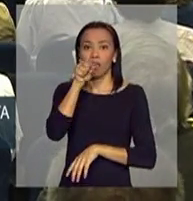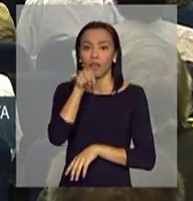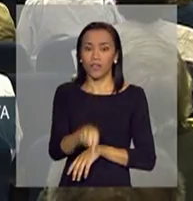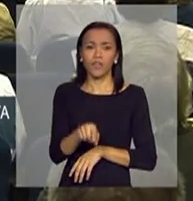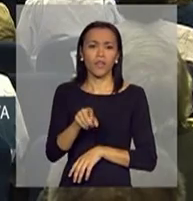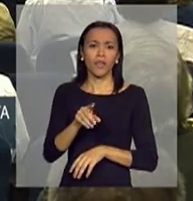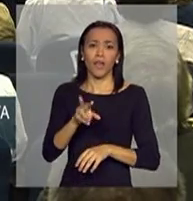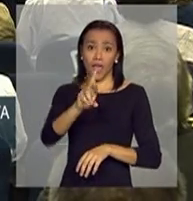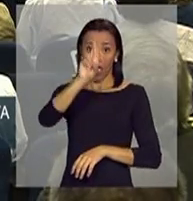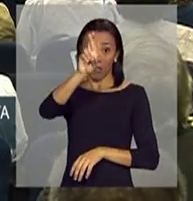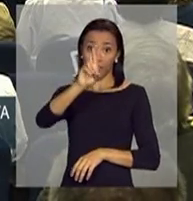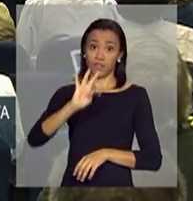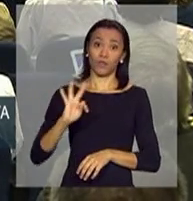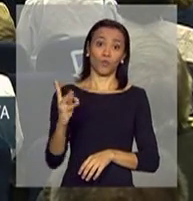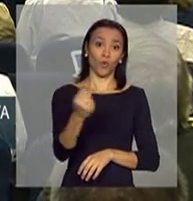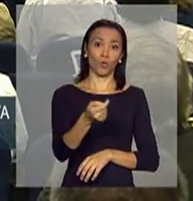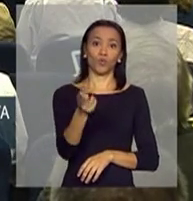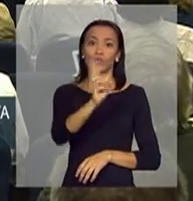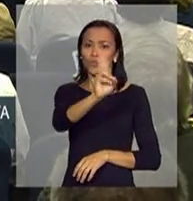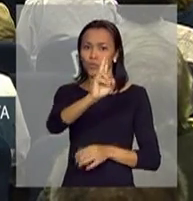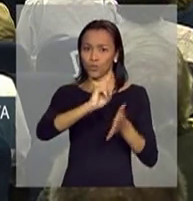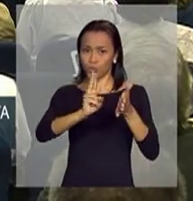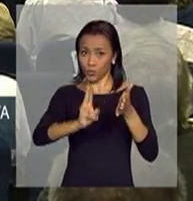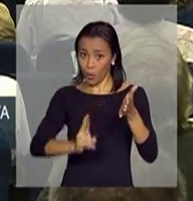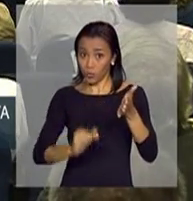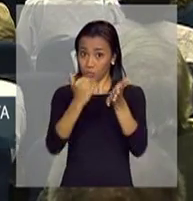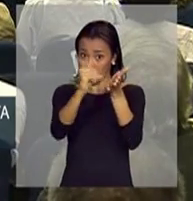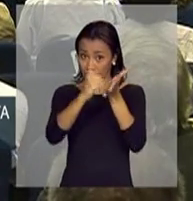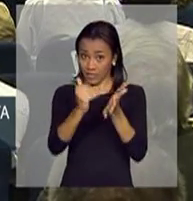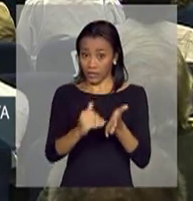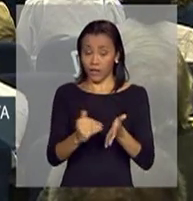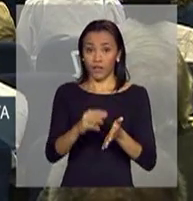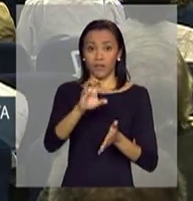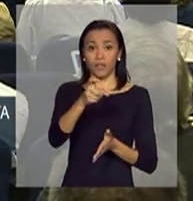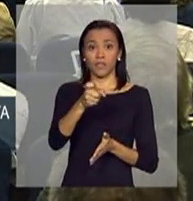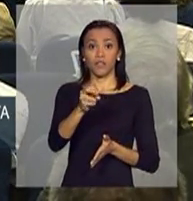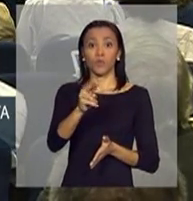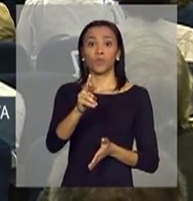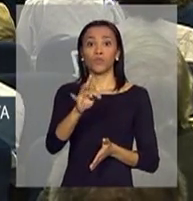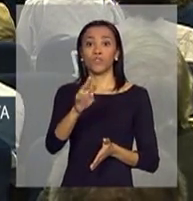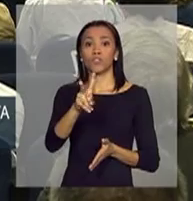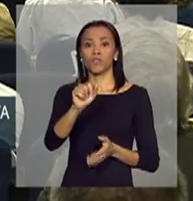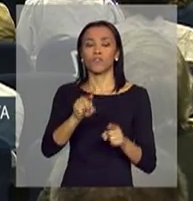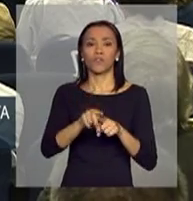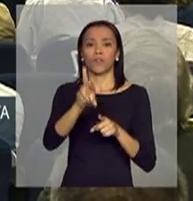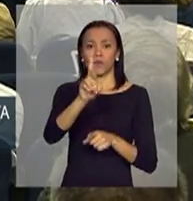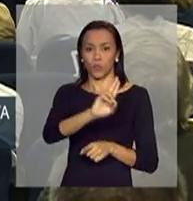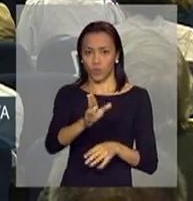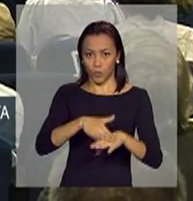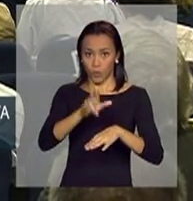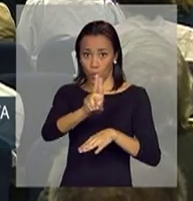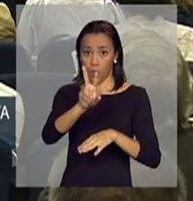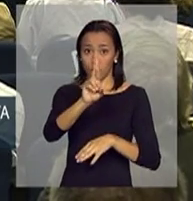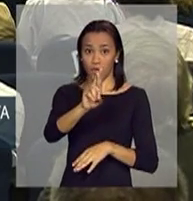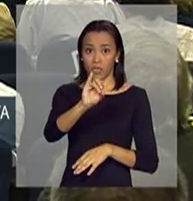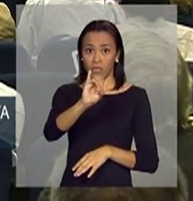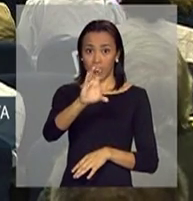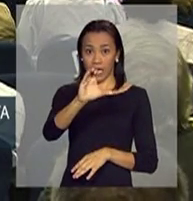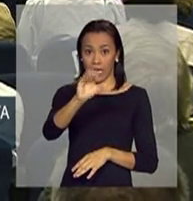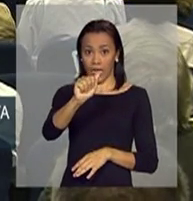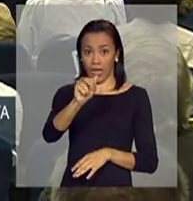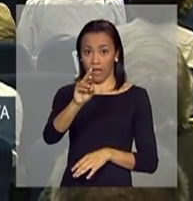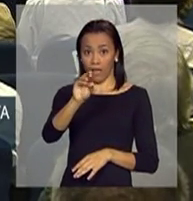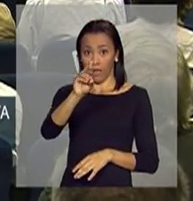representando todos, os nomes dos dois secretários executivos, o Ricardo Horta, na primeira fase, e,